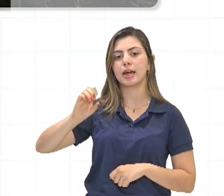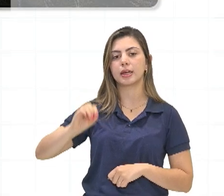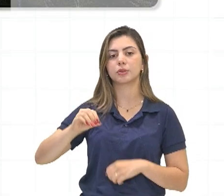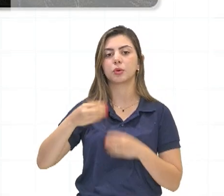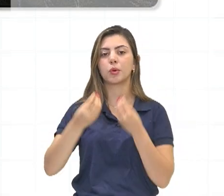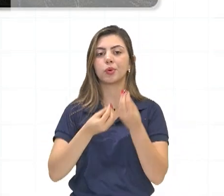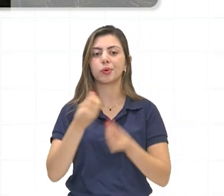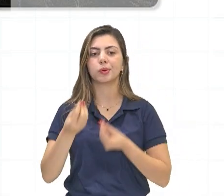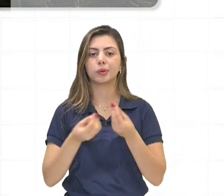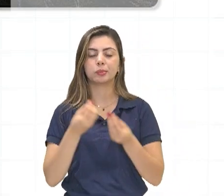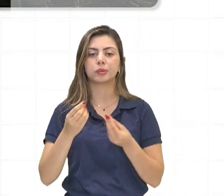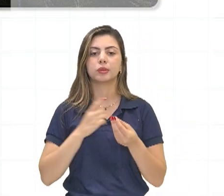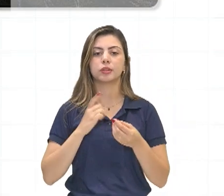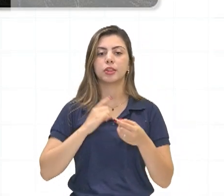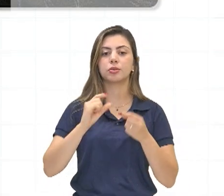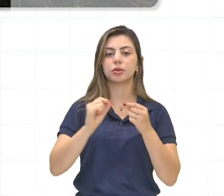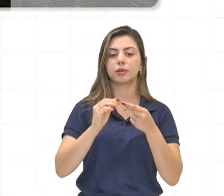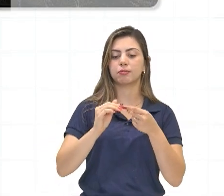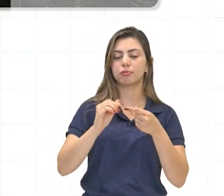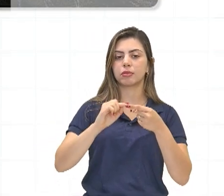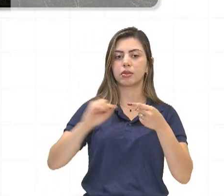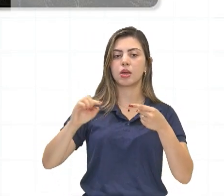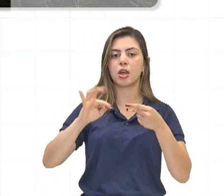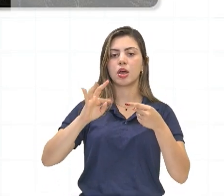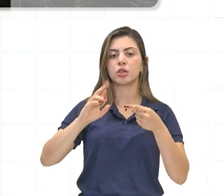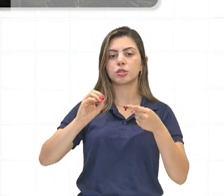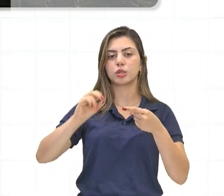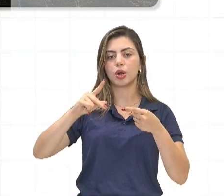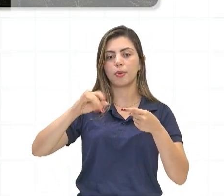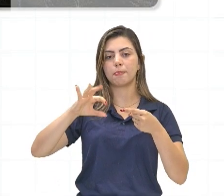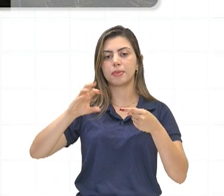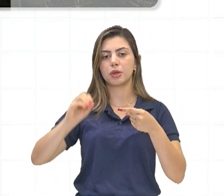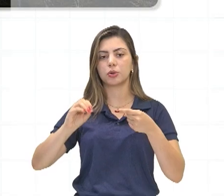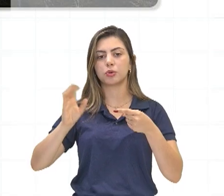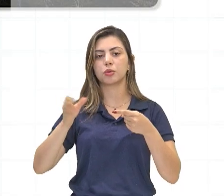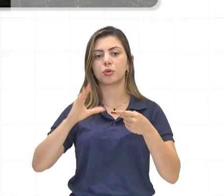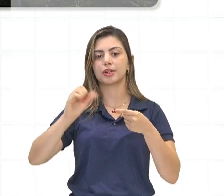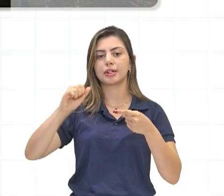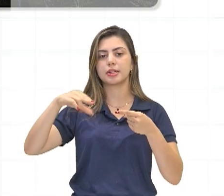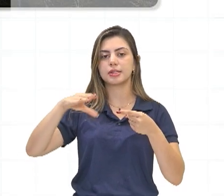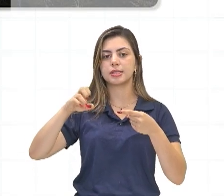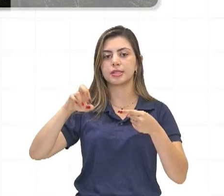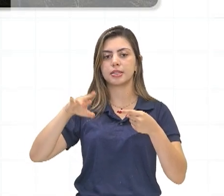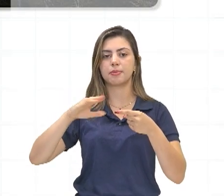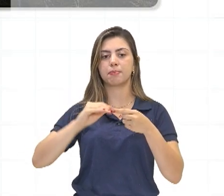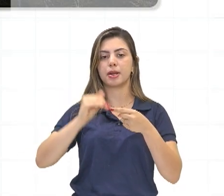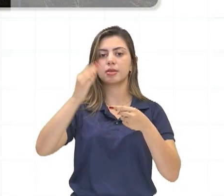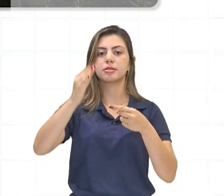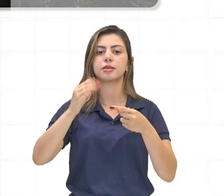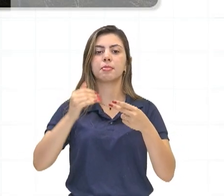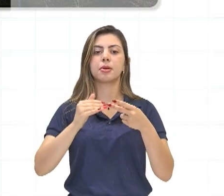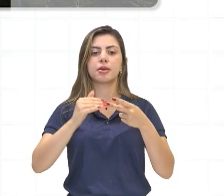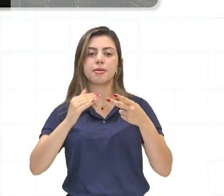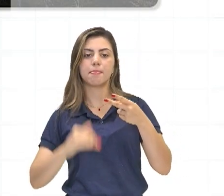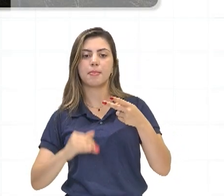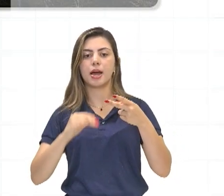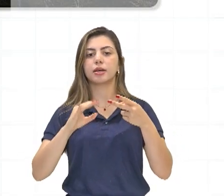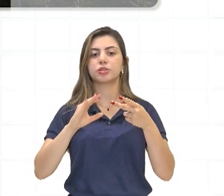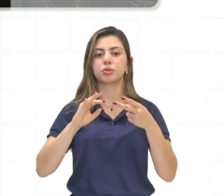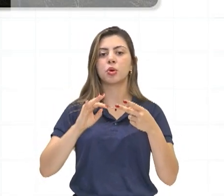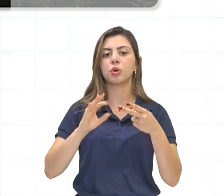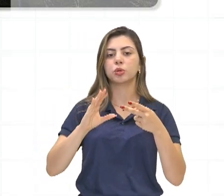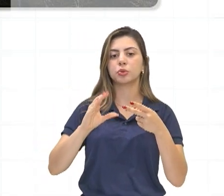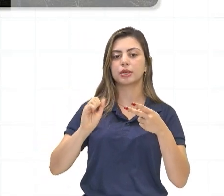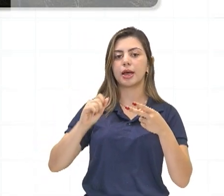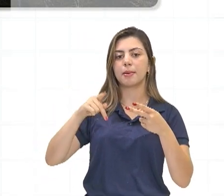seja, acima do Trópico de Câncer e abaixo do Trópico de Capricórnio. Em relação à presença de umidade,